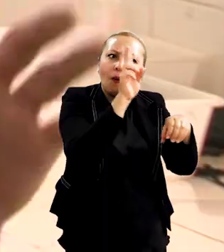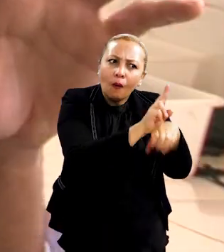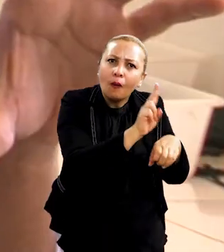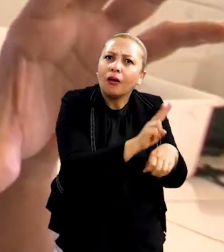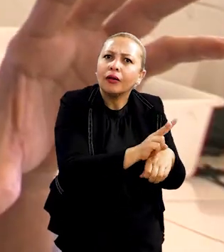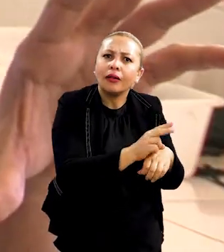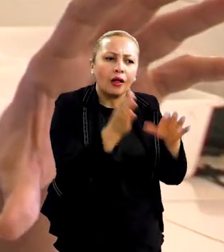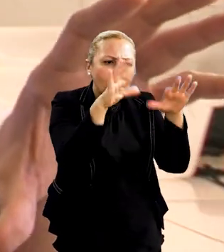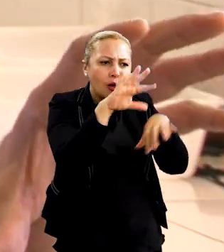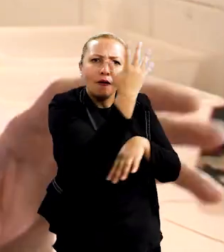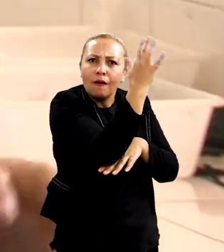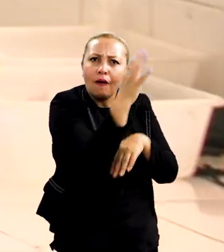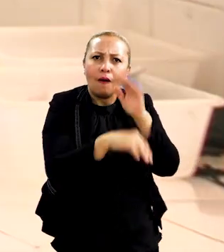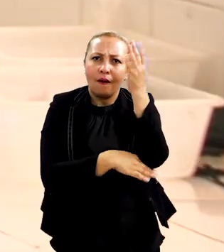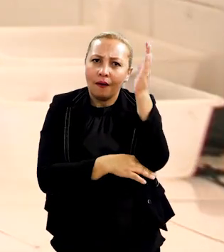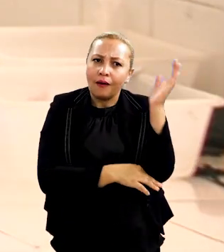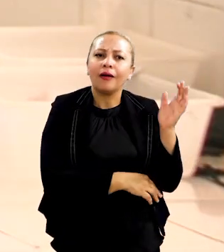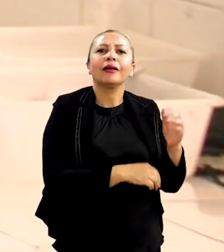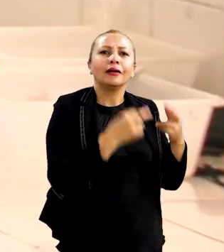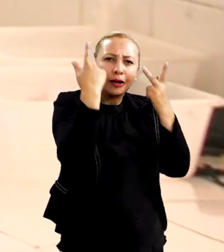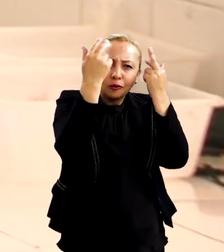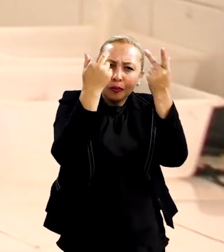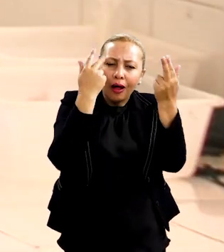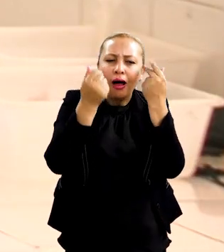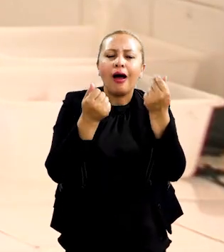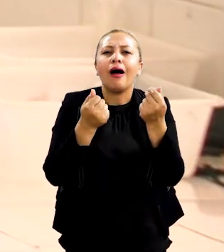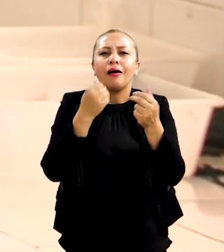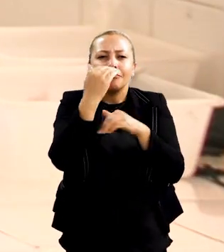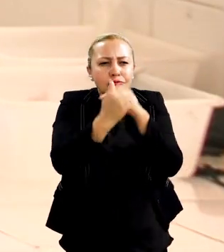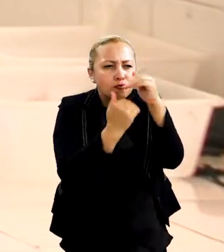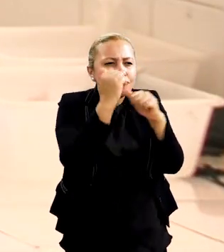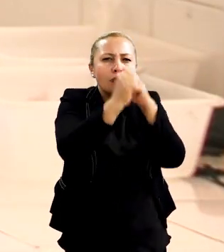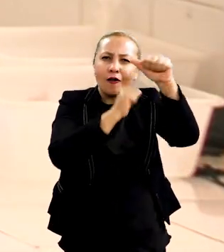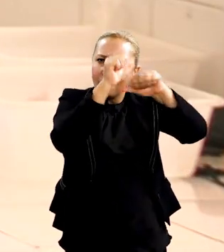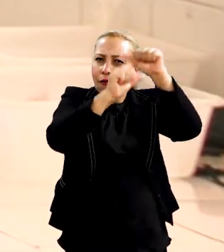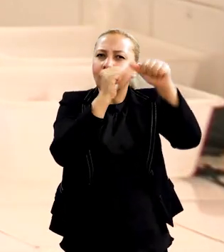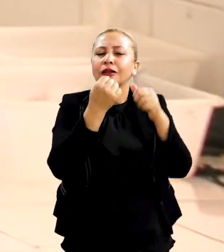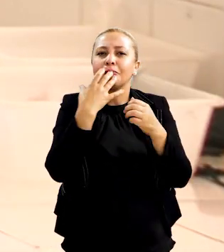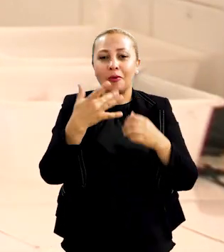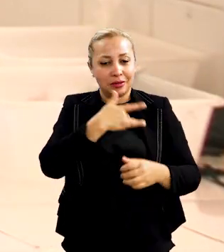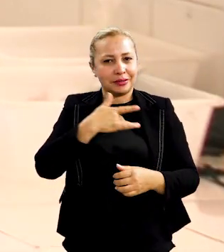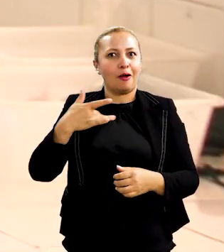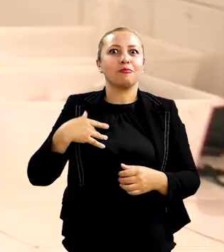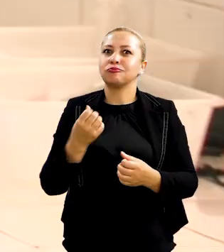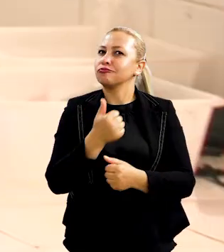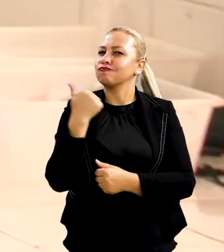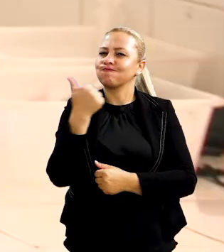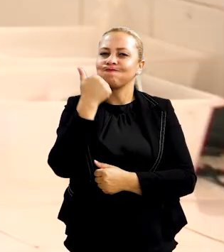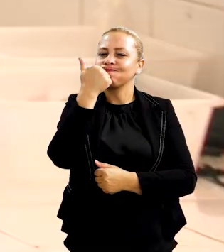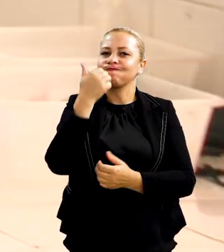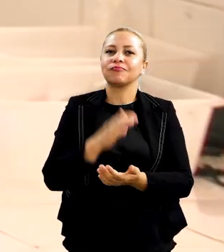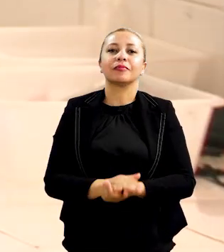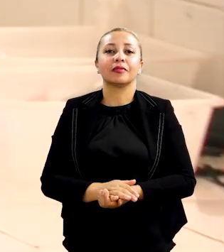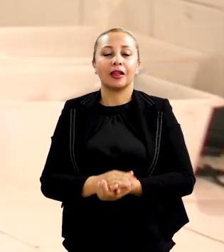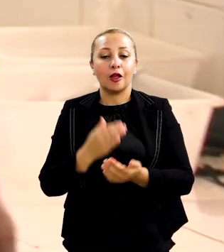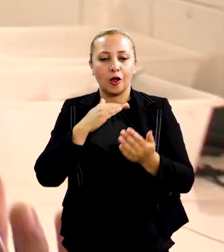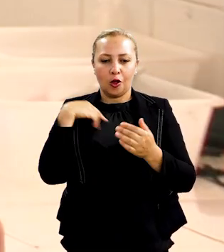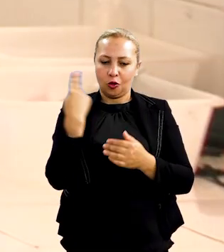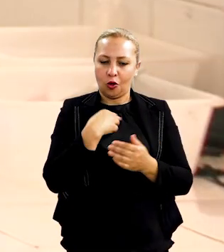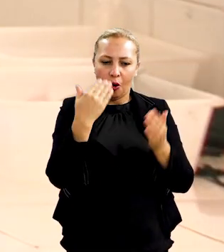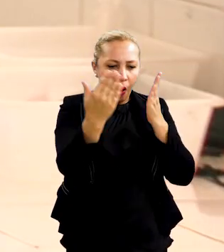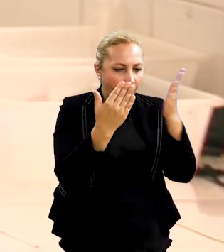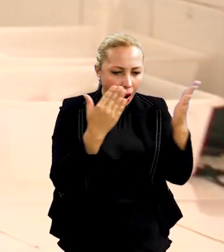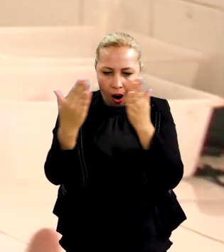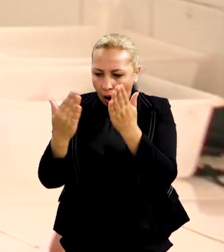área de floresta nativa, floresta bem desenvolvida, considerada saudável. E a gente compara